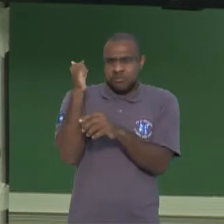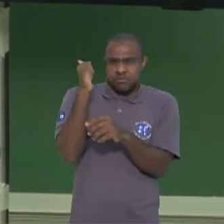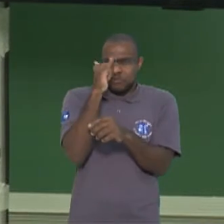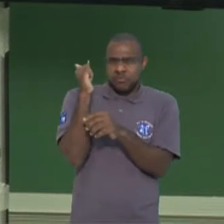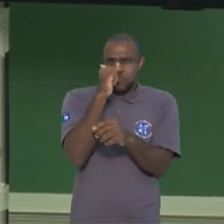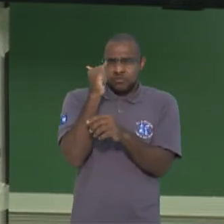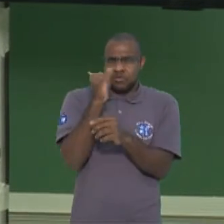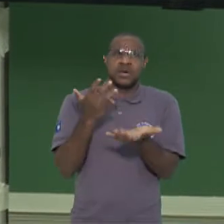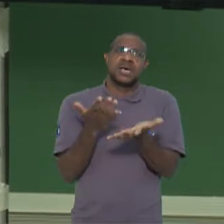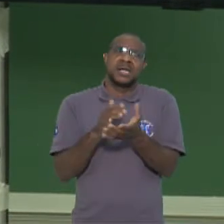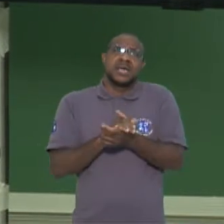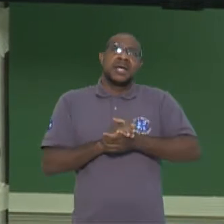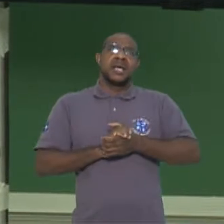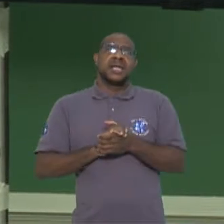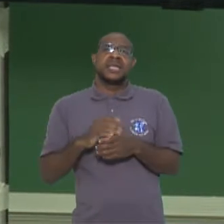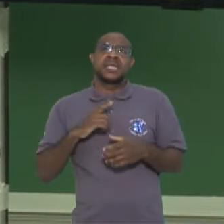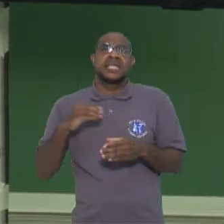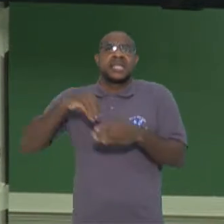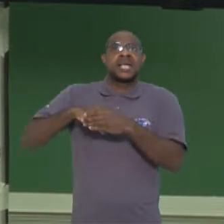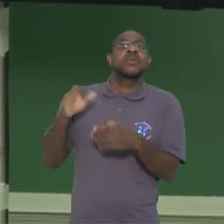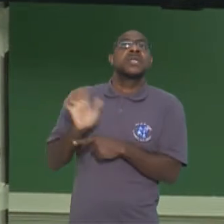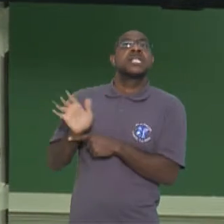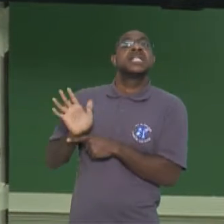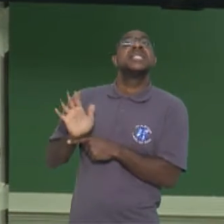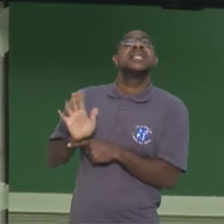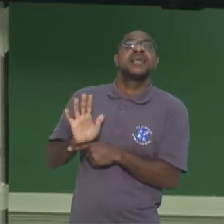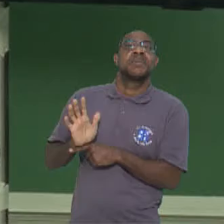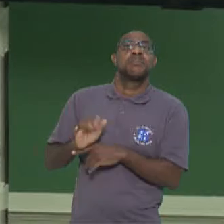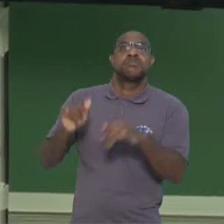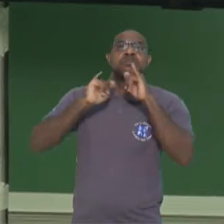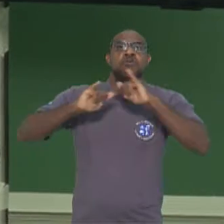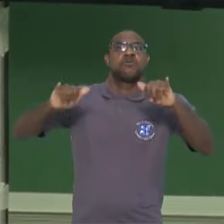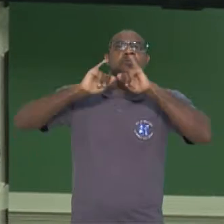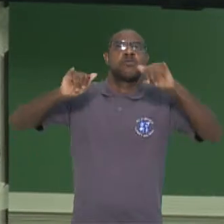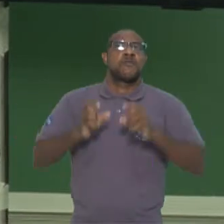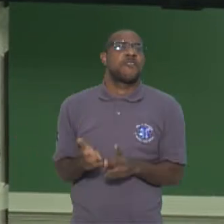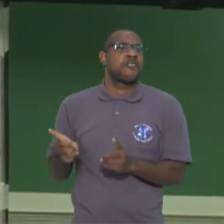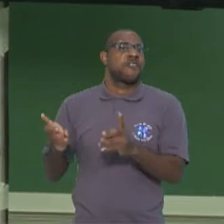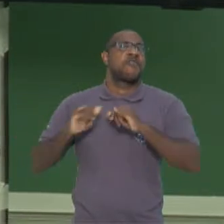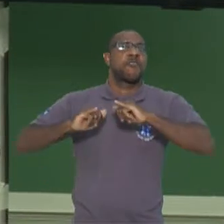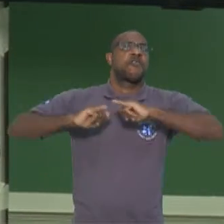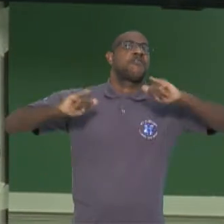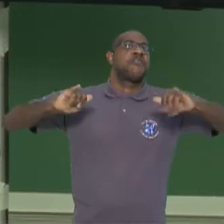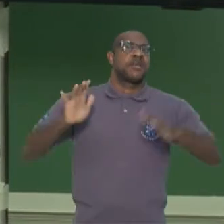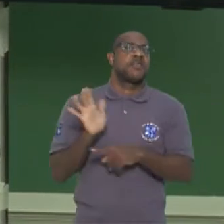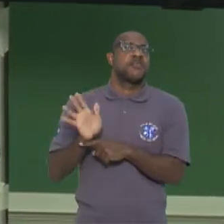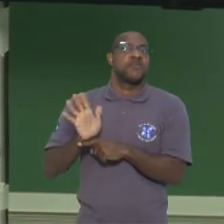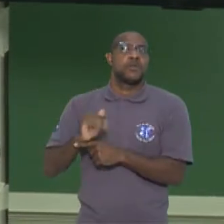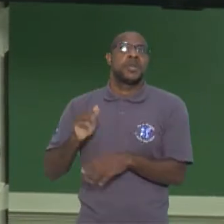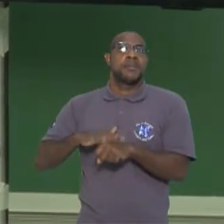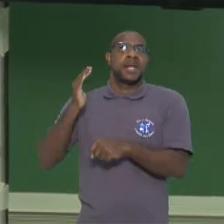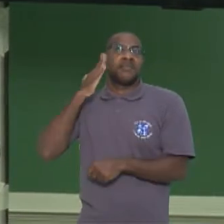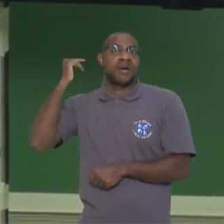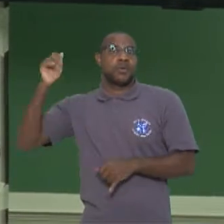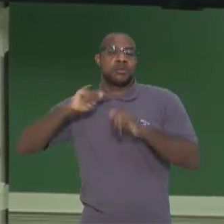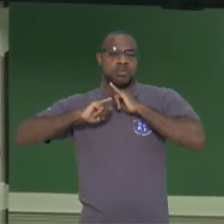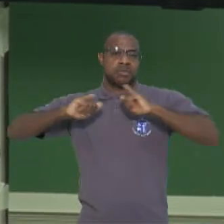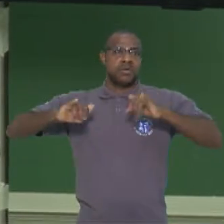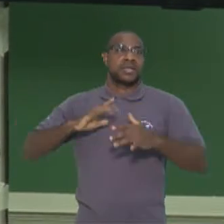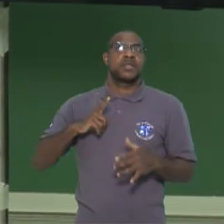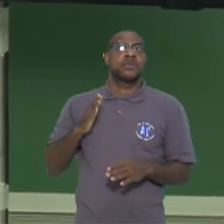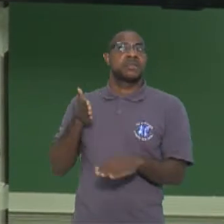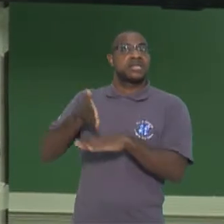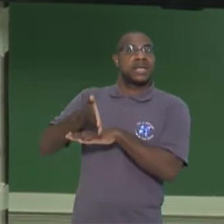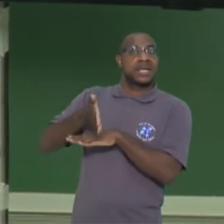americano aparecendo nos cinemas, são os que mais têm bilheteria, os que a gente tem acesso na televisão,